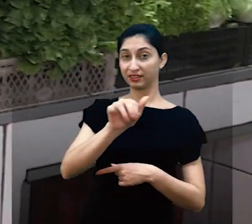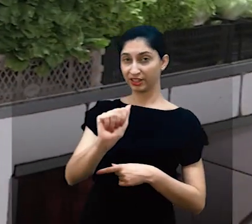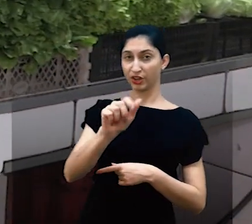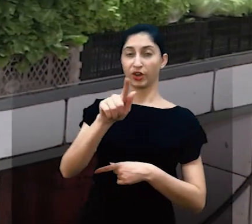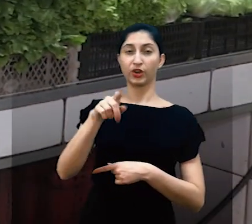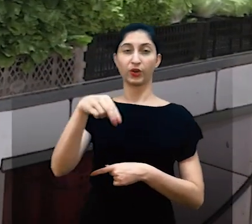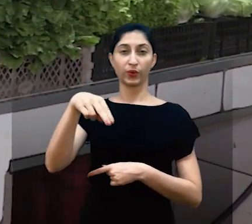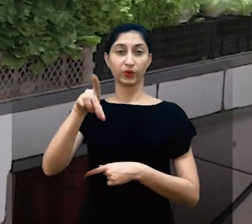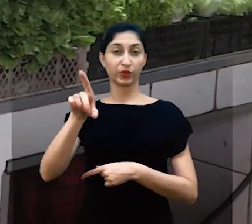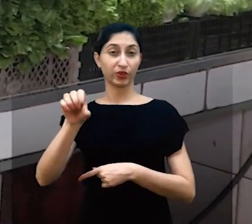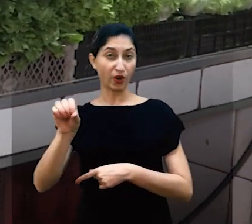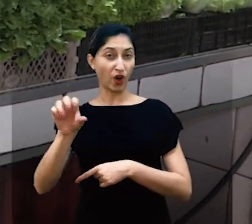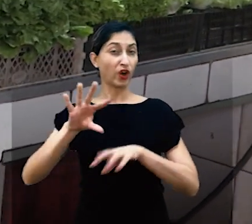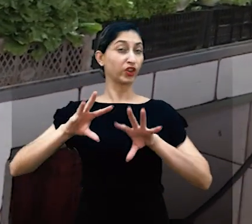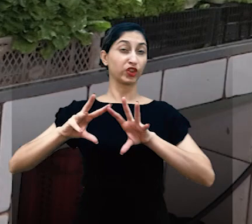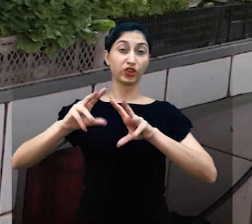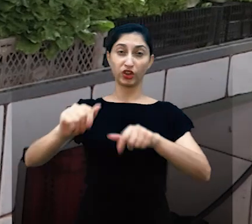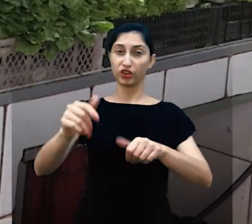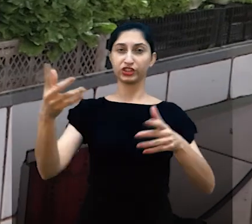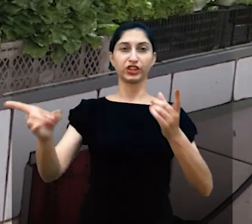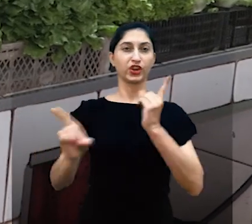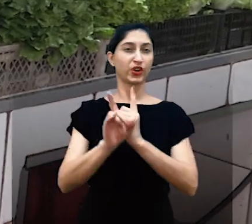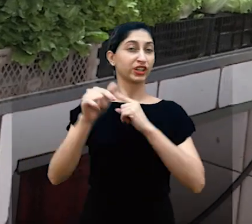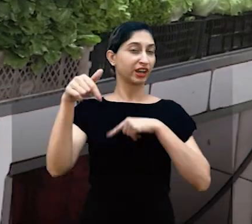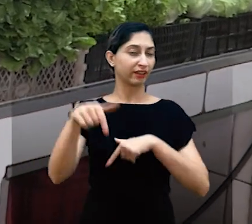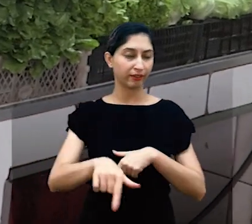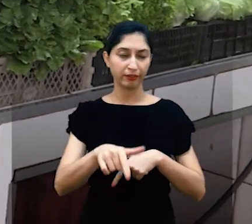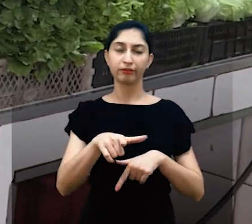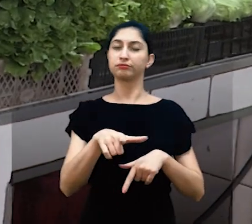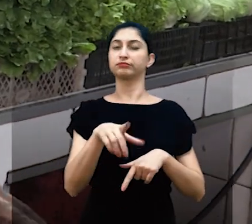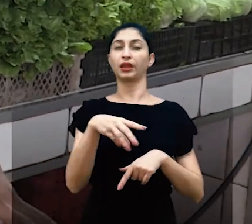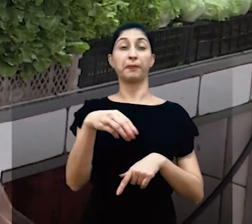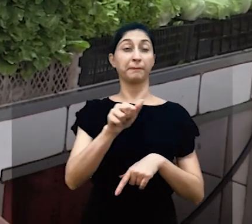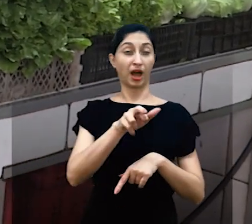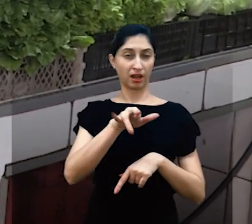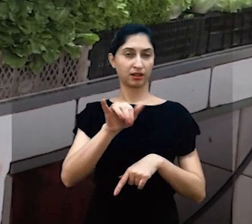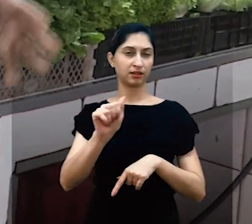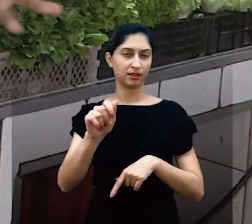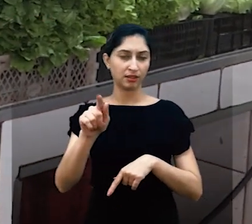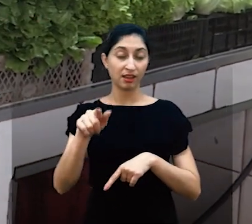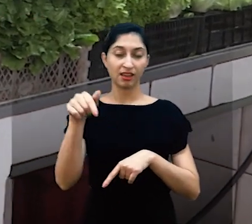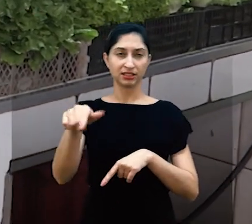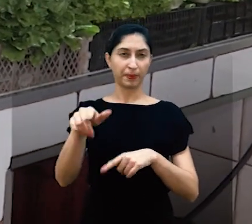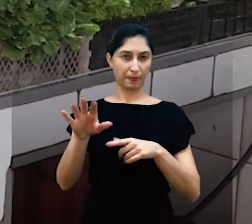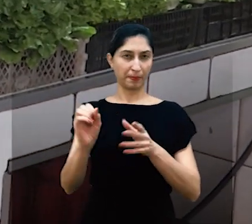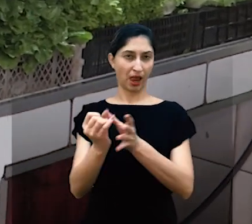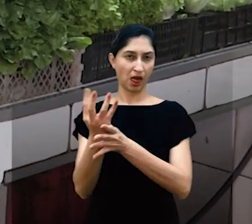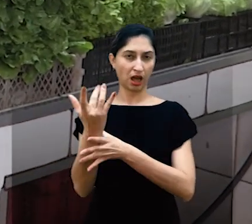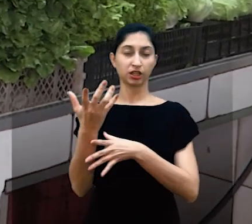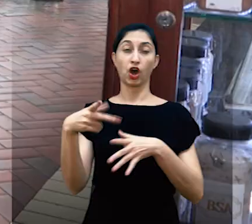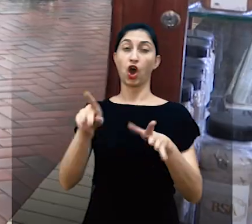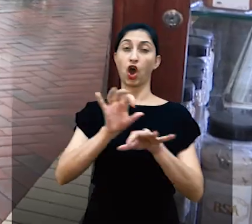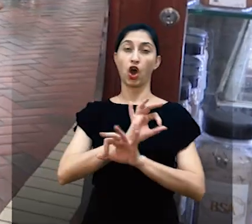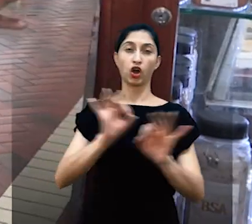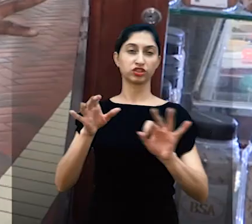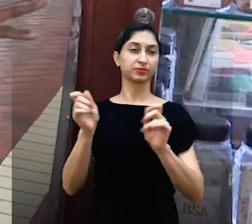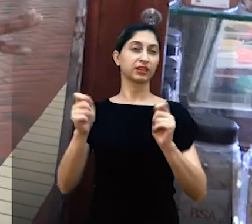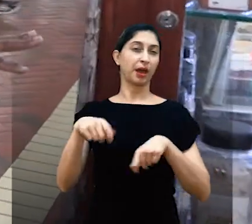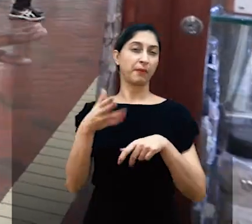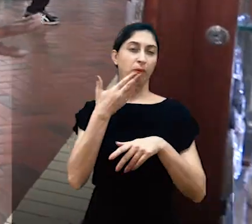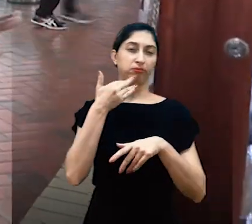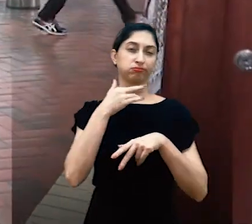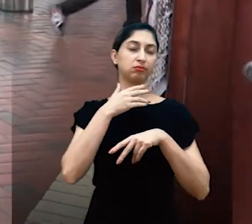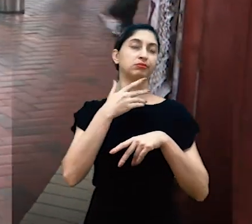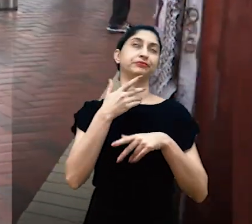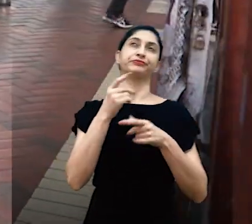Maria Gondó dá cada prato perfeito e diferente, que é uma planta punk, né? Outra loja que nós